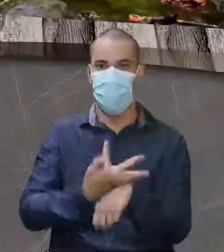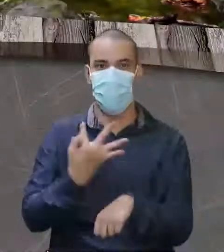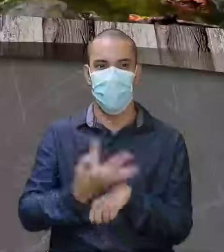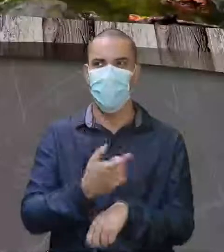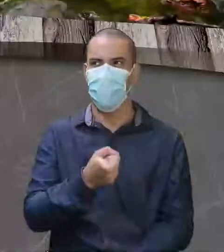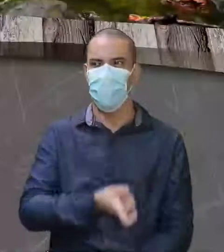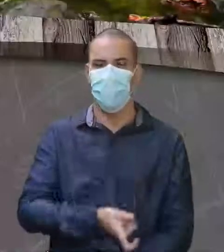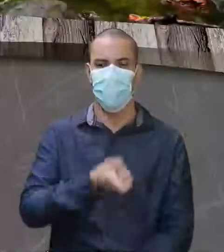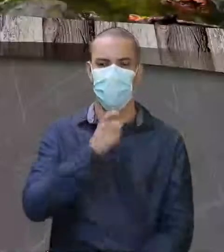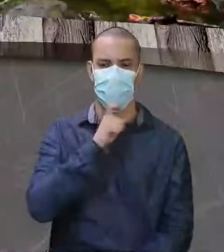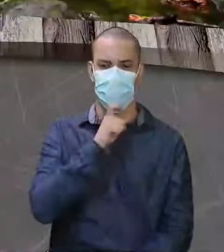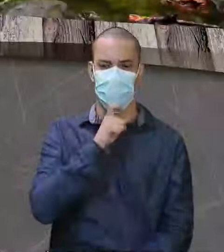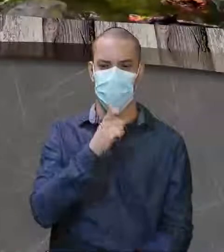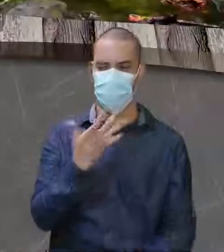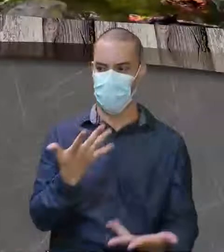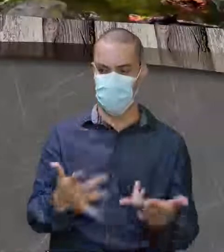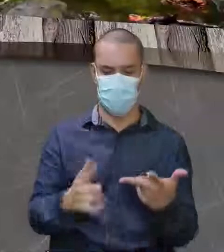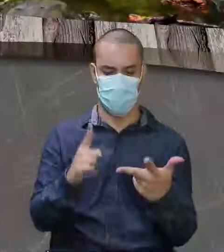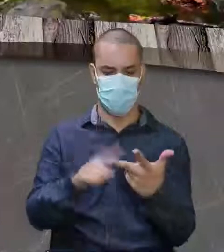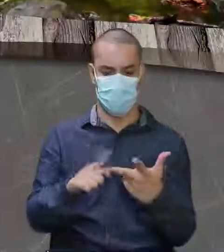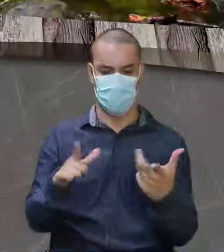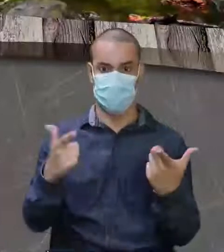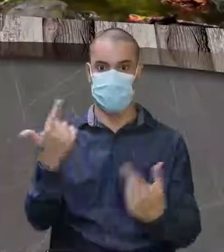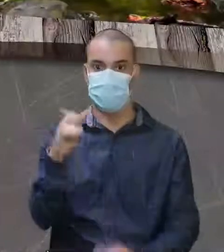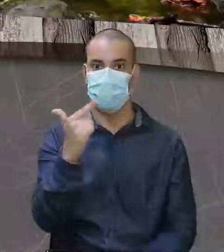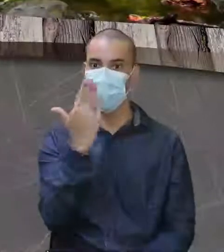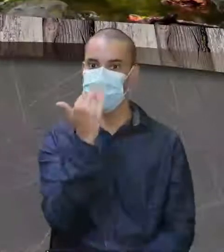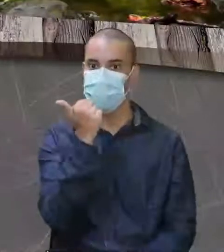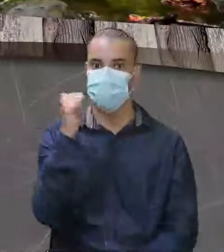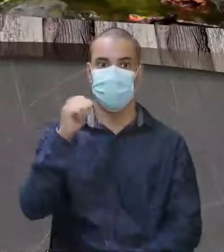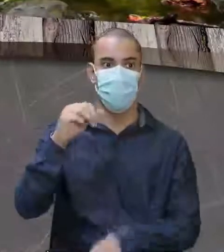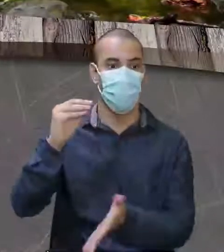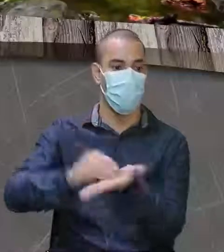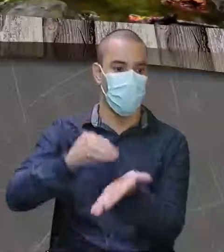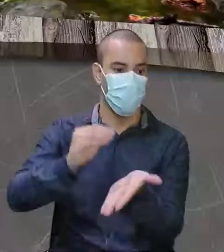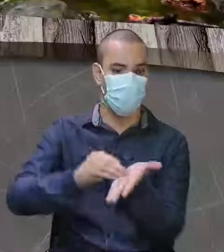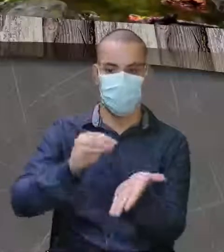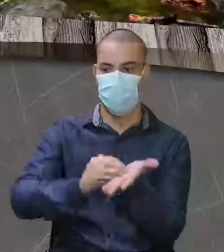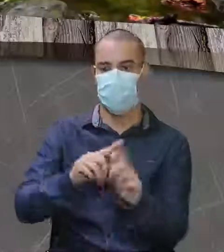ao frio desse local, se ali não tem alimentação